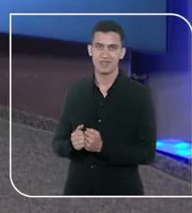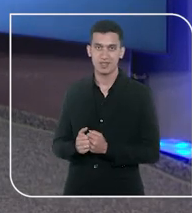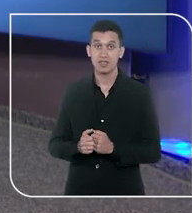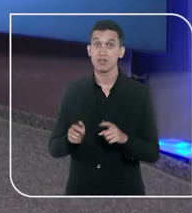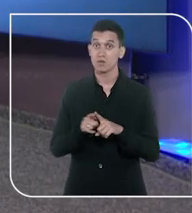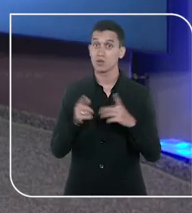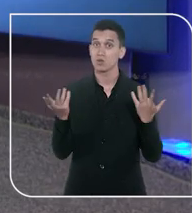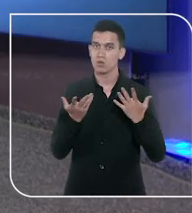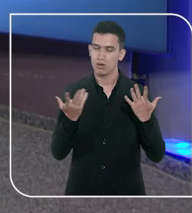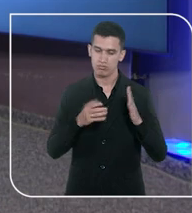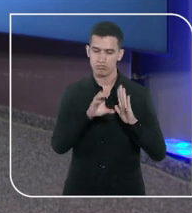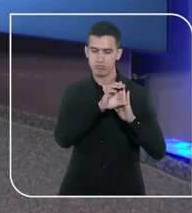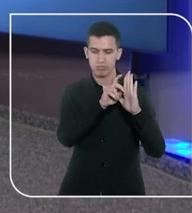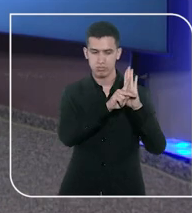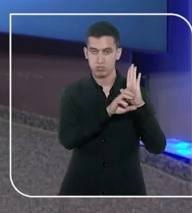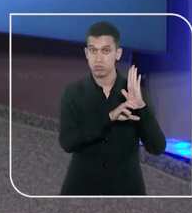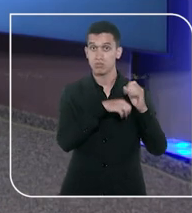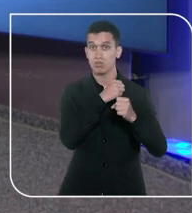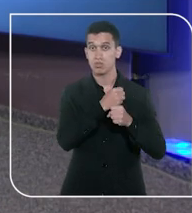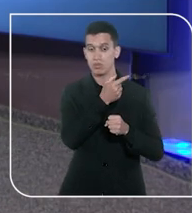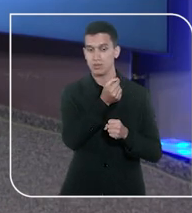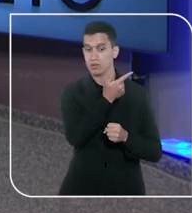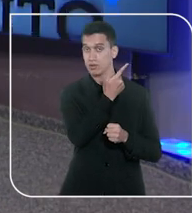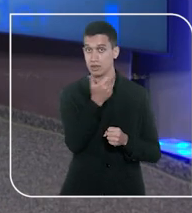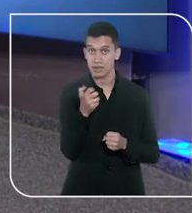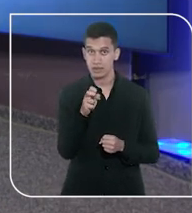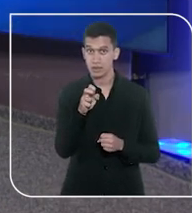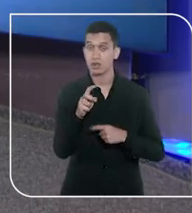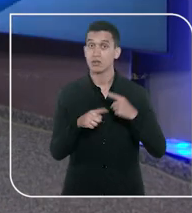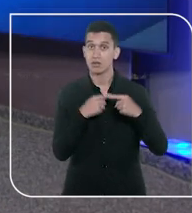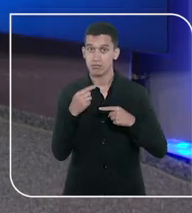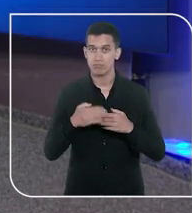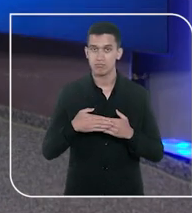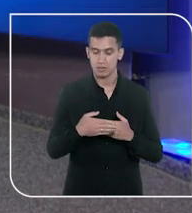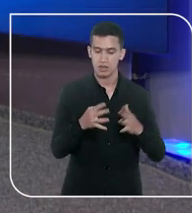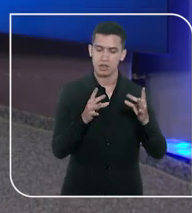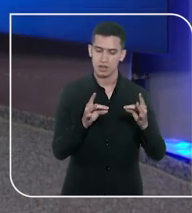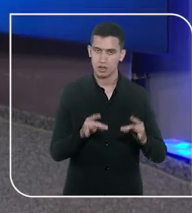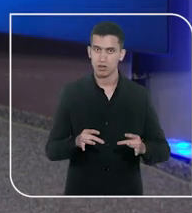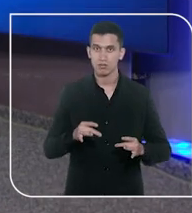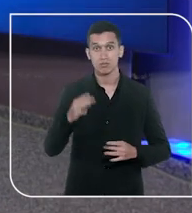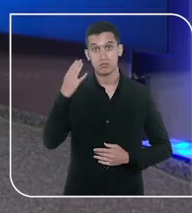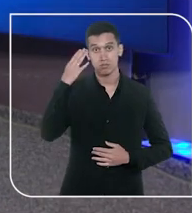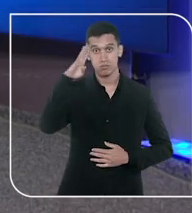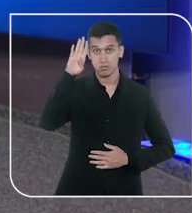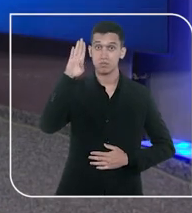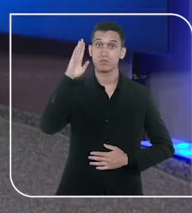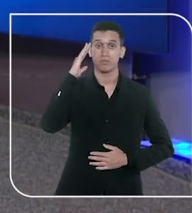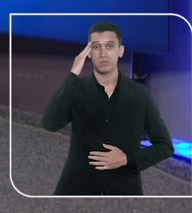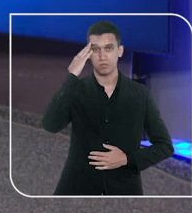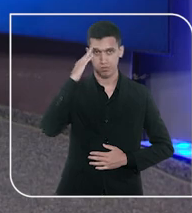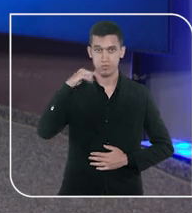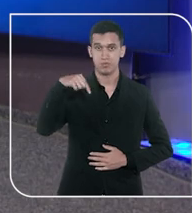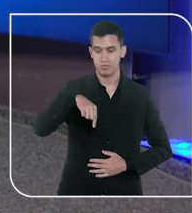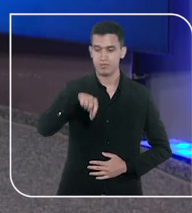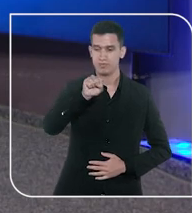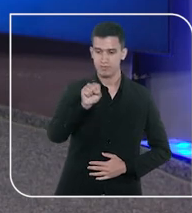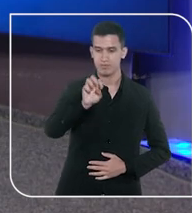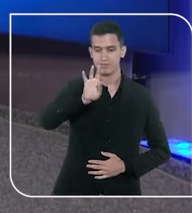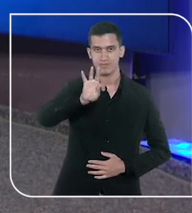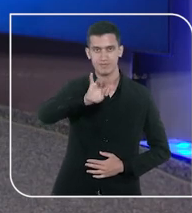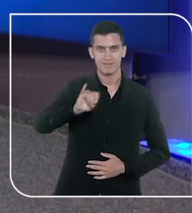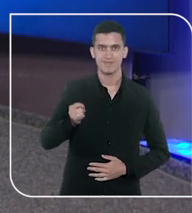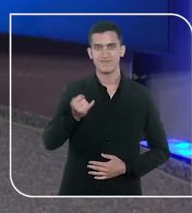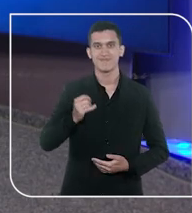da previsão no CPC de 2015, nós vamos destacar alguns dos principais entendimentos aqui do Superior Tribunal